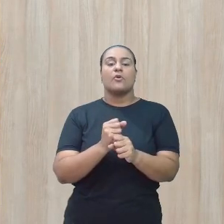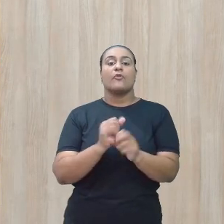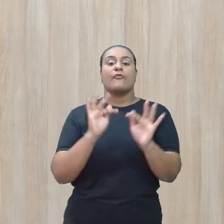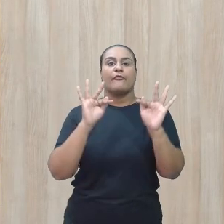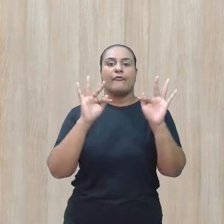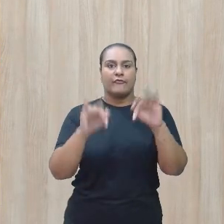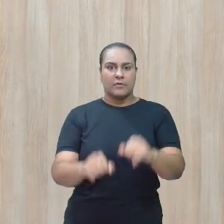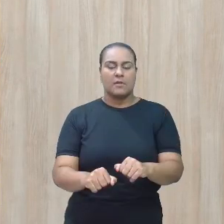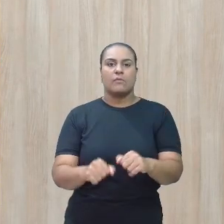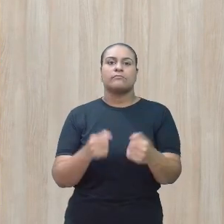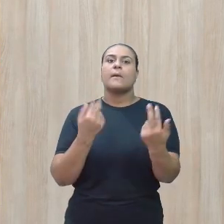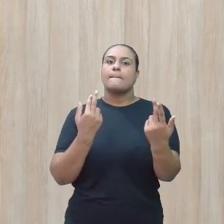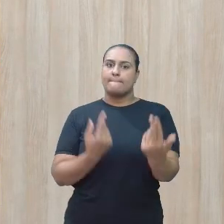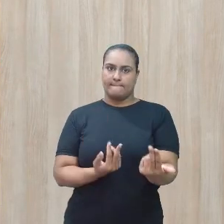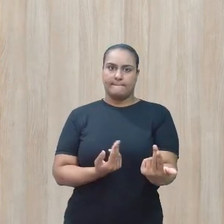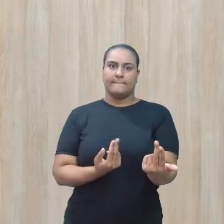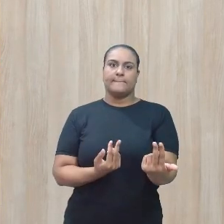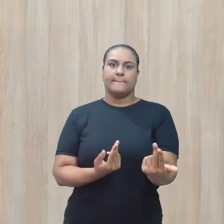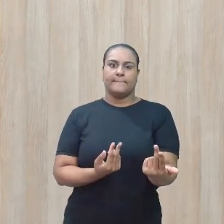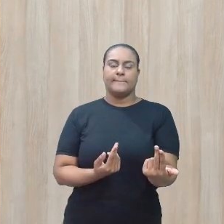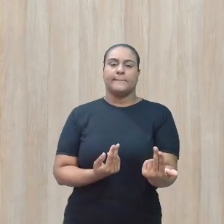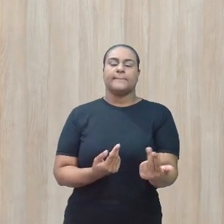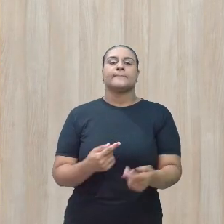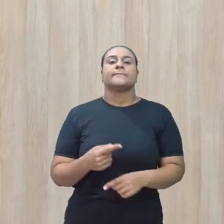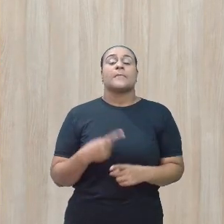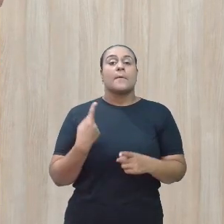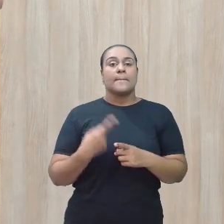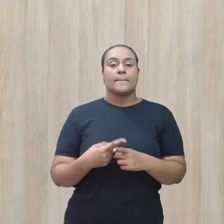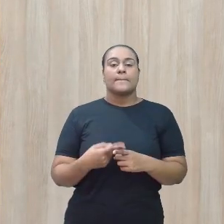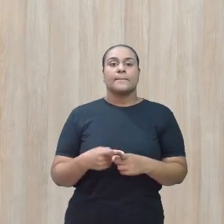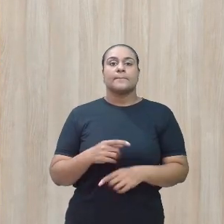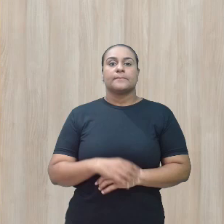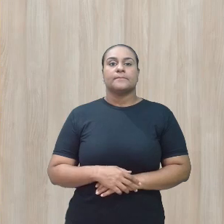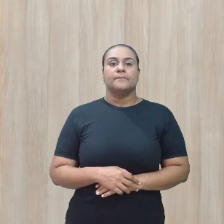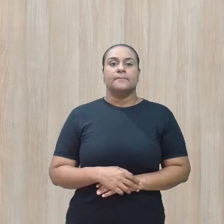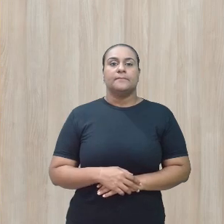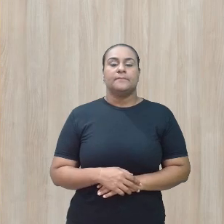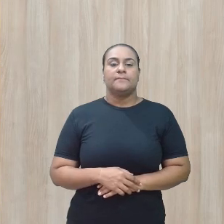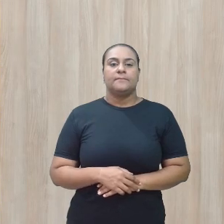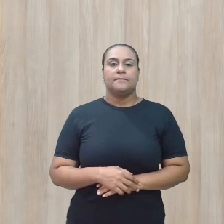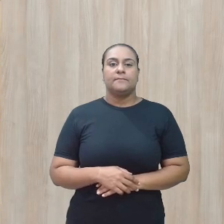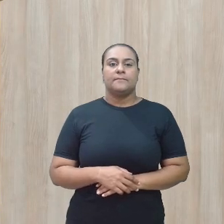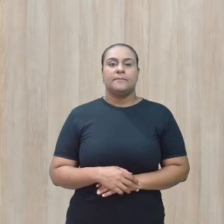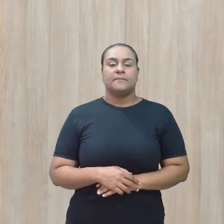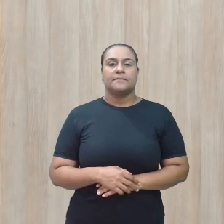até uma maneira da gente comprovar se a soma que a gente fez está certa.